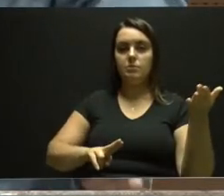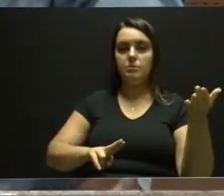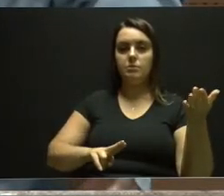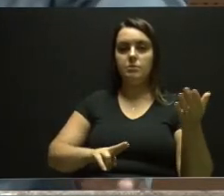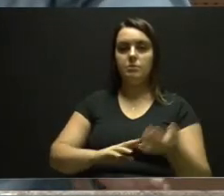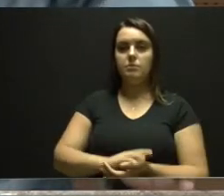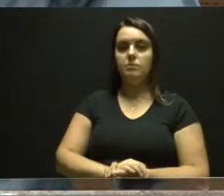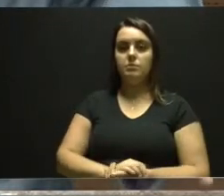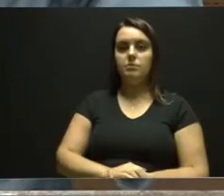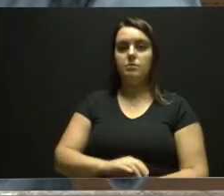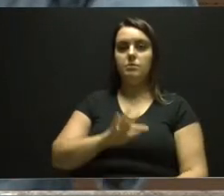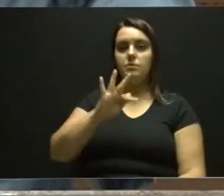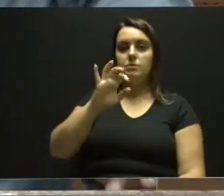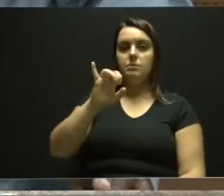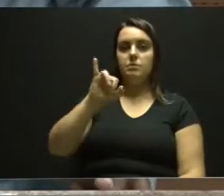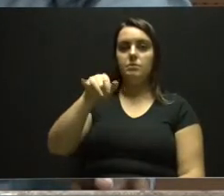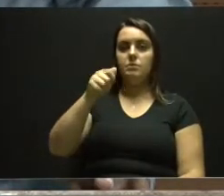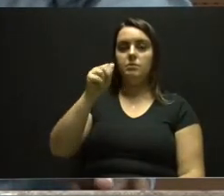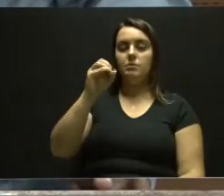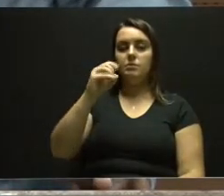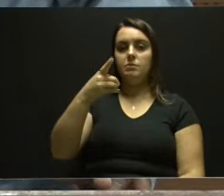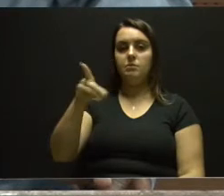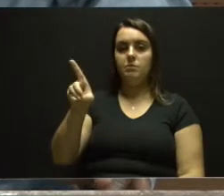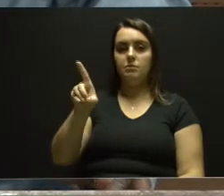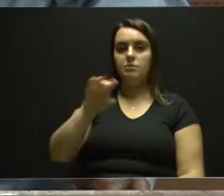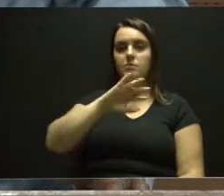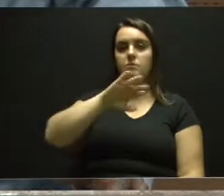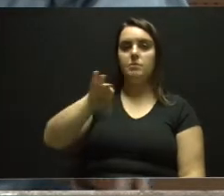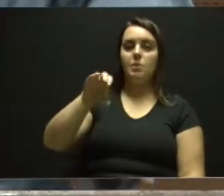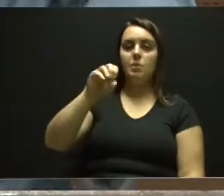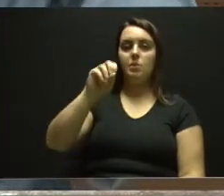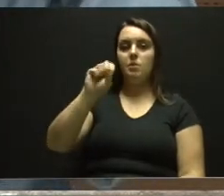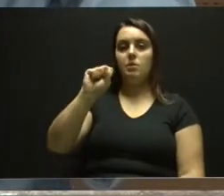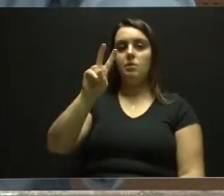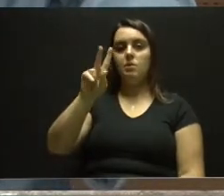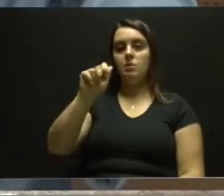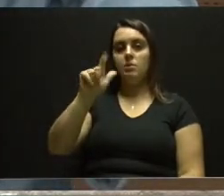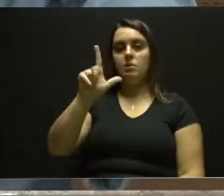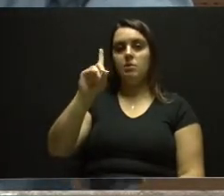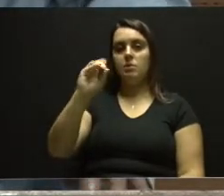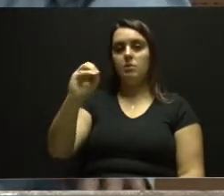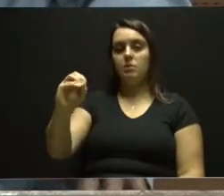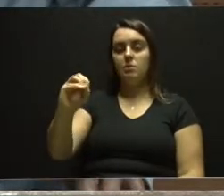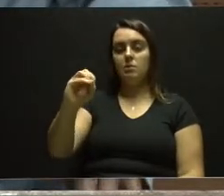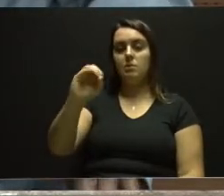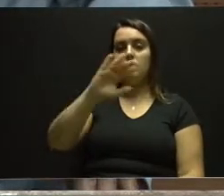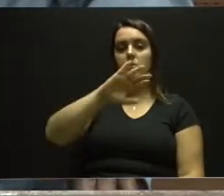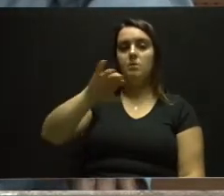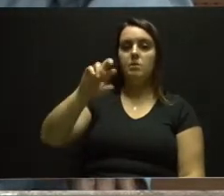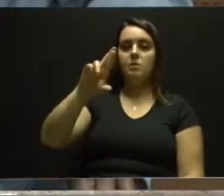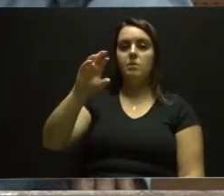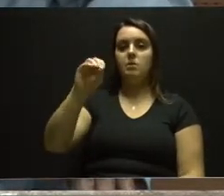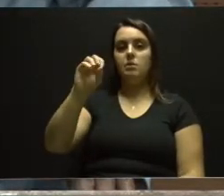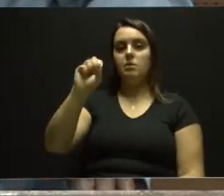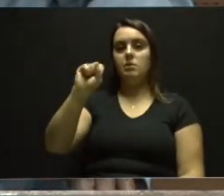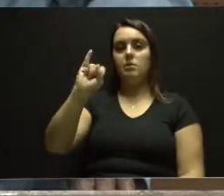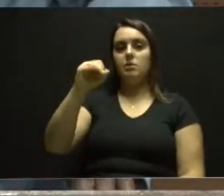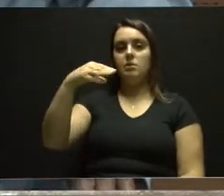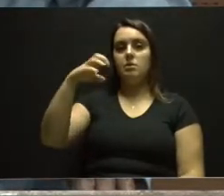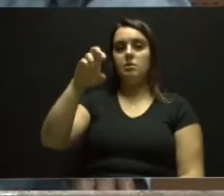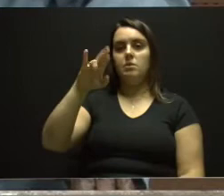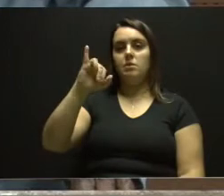do karatê osvaldo brandão a senhora rosemeire de frança